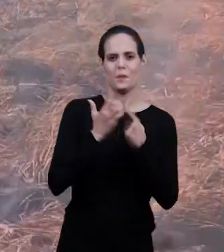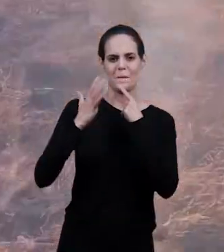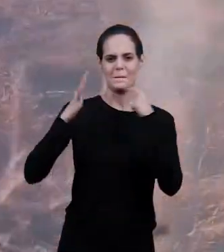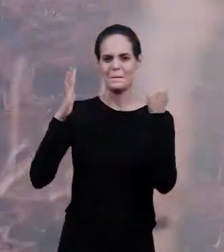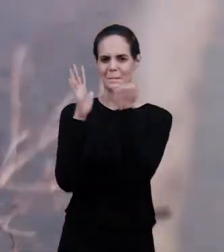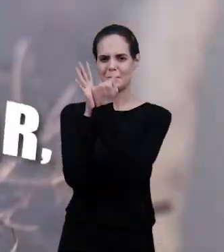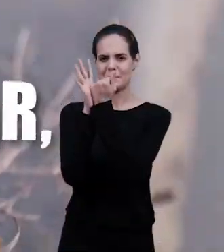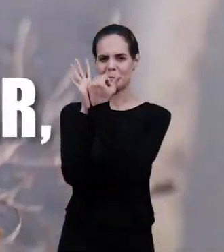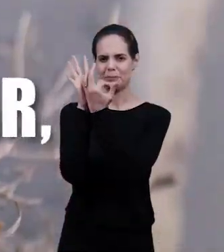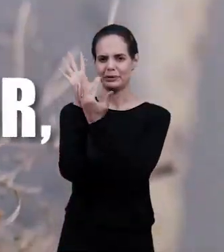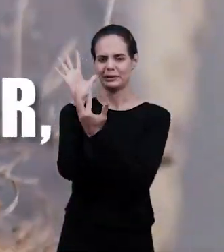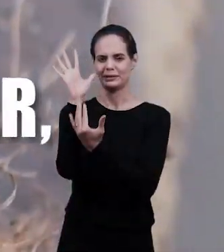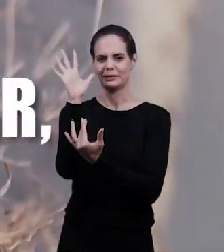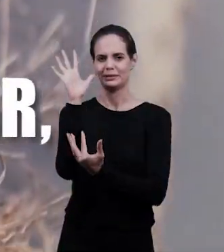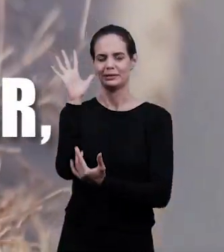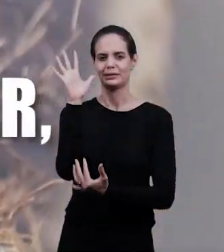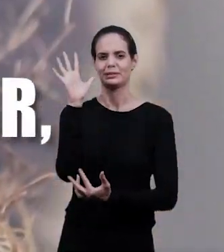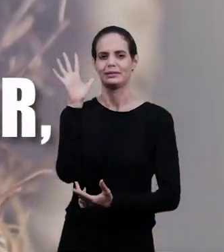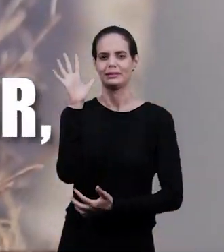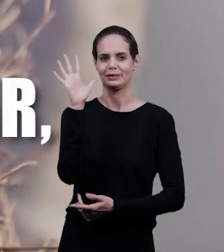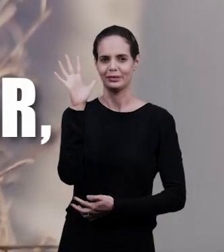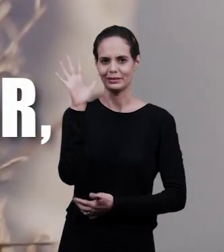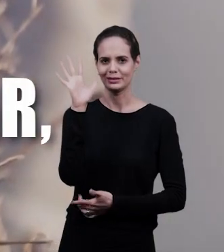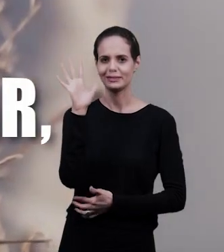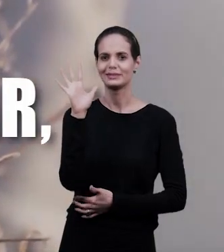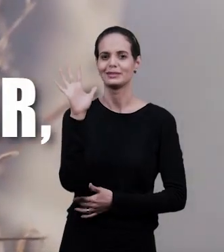traspassadas, bem posso